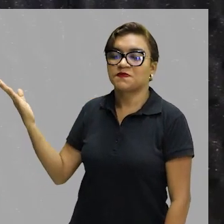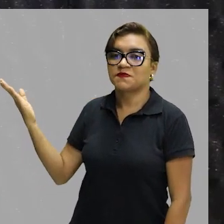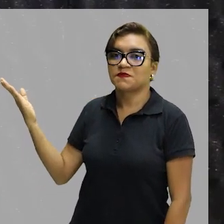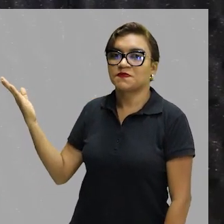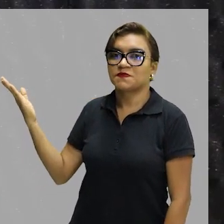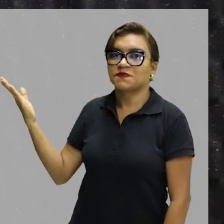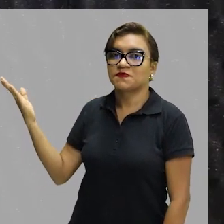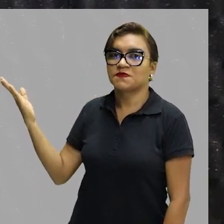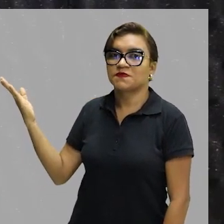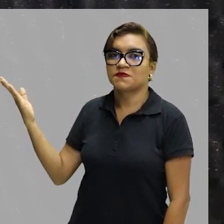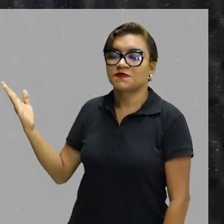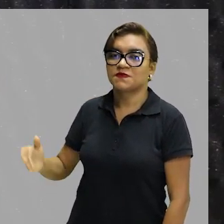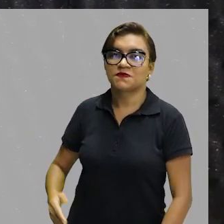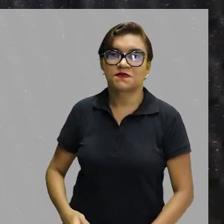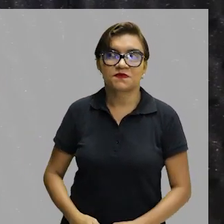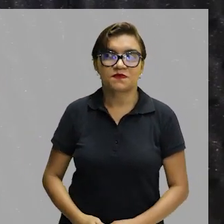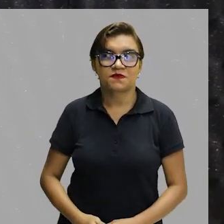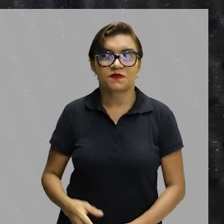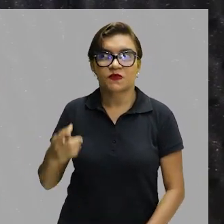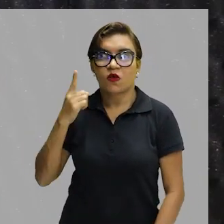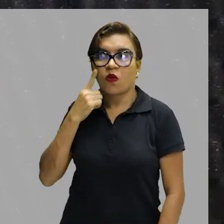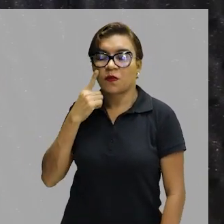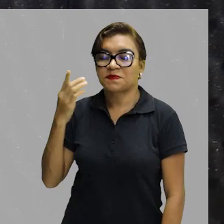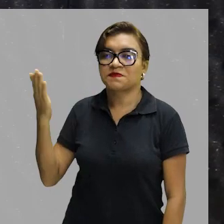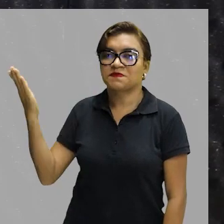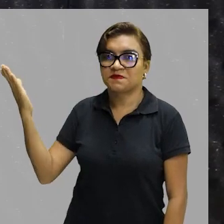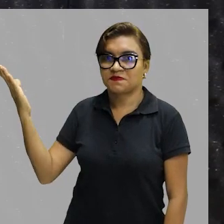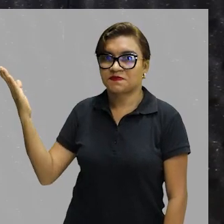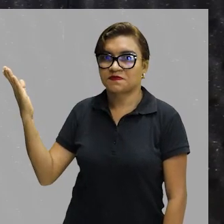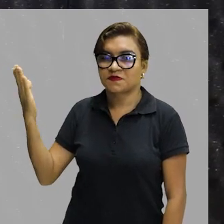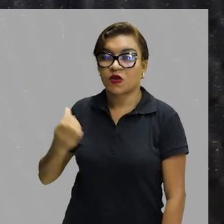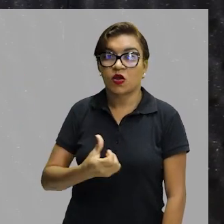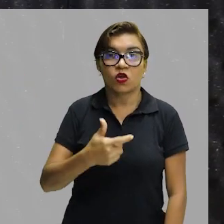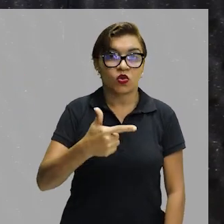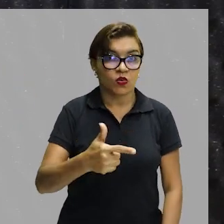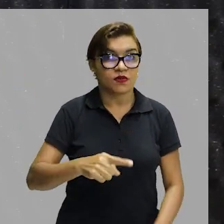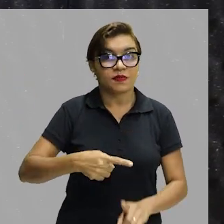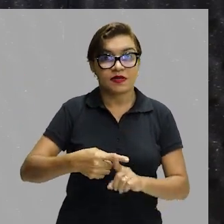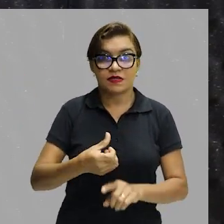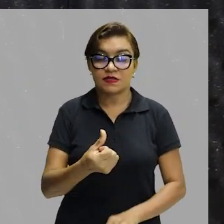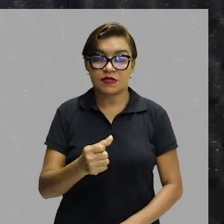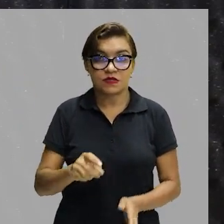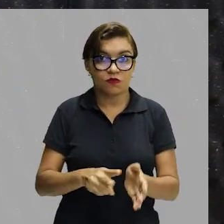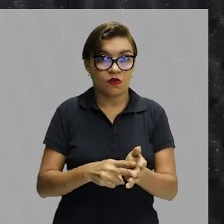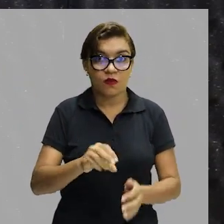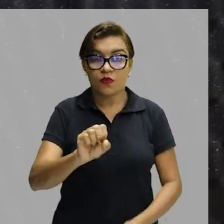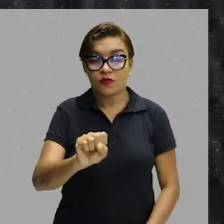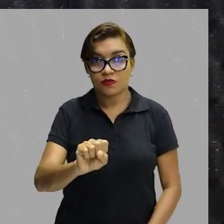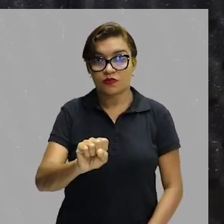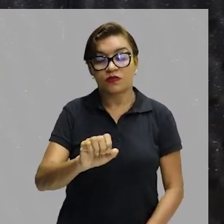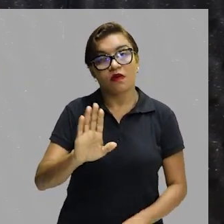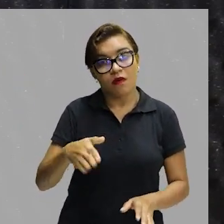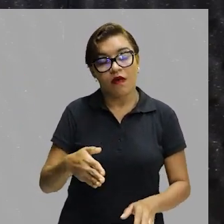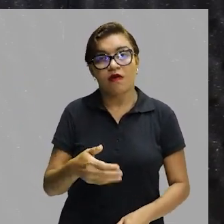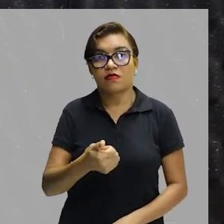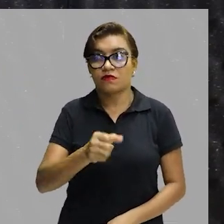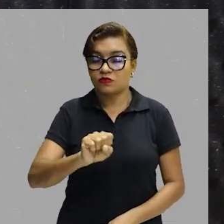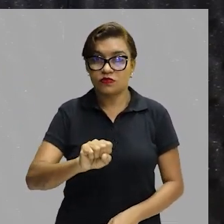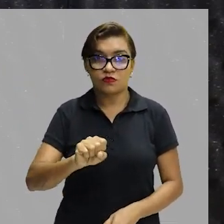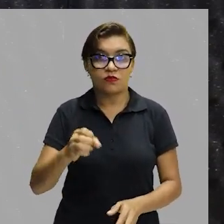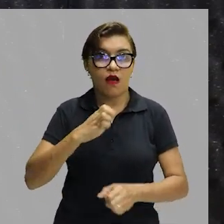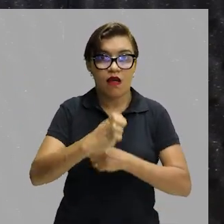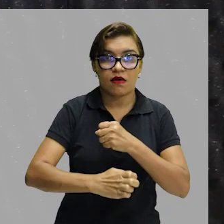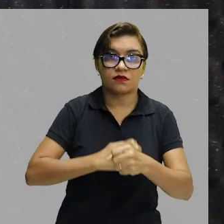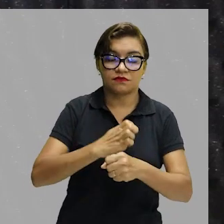3p6, 3d10. 2 mais 6, 8. 8 mais 10, 18. 18 elétrons. Legal. E